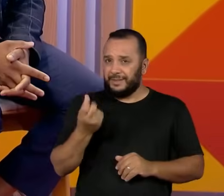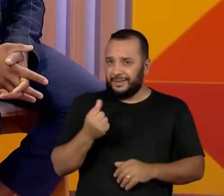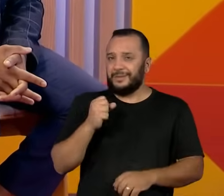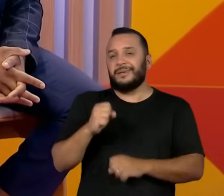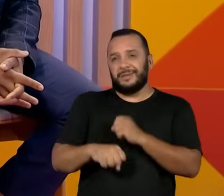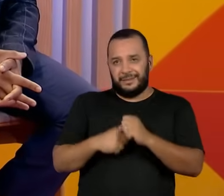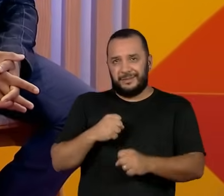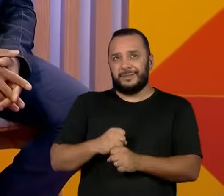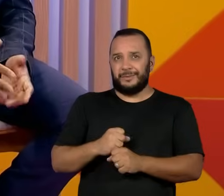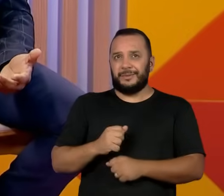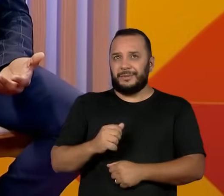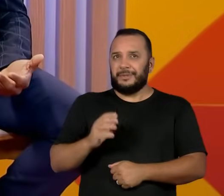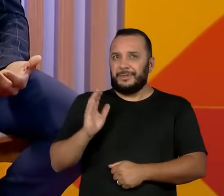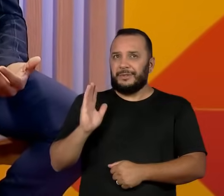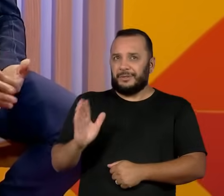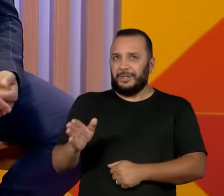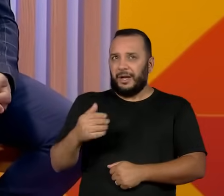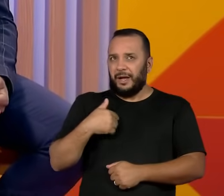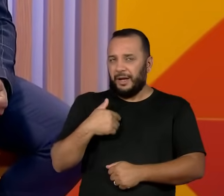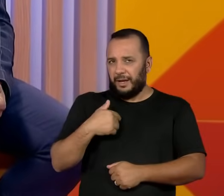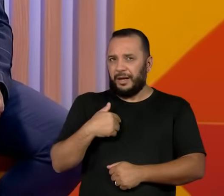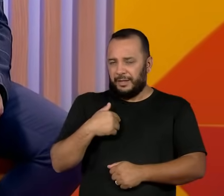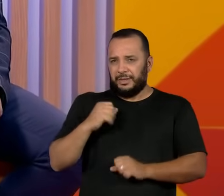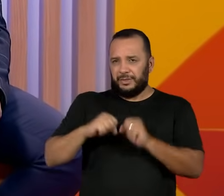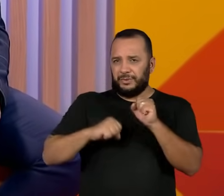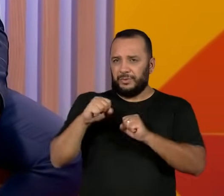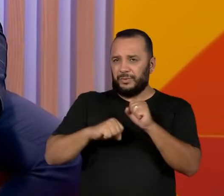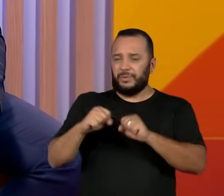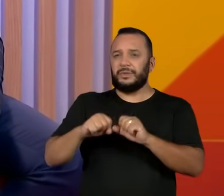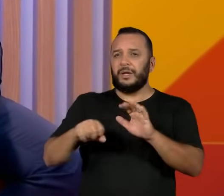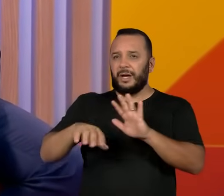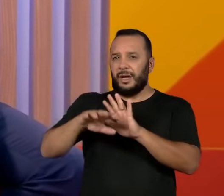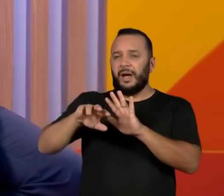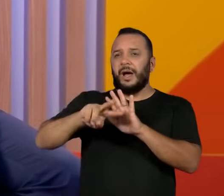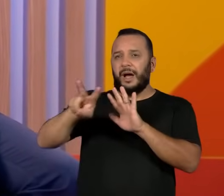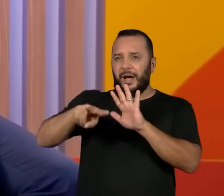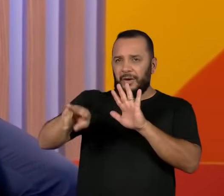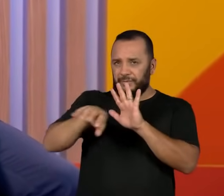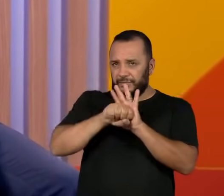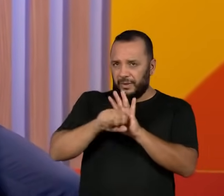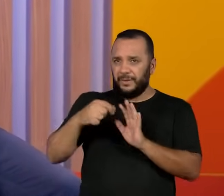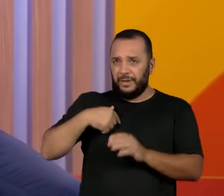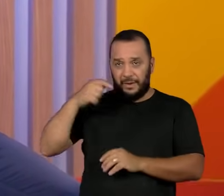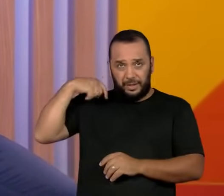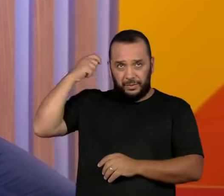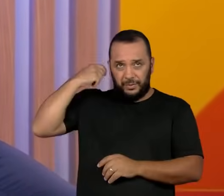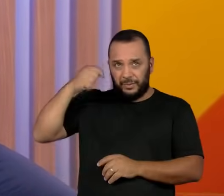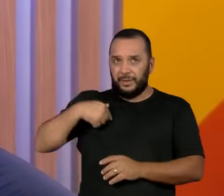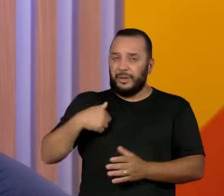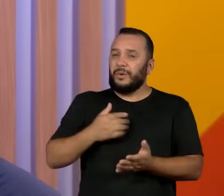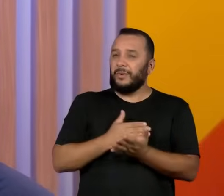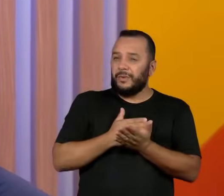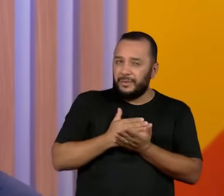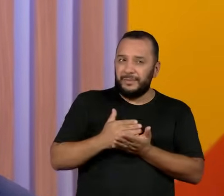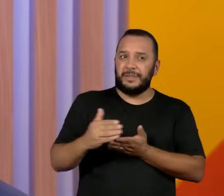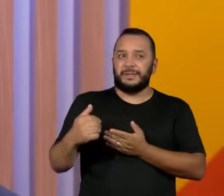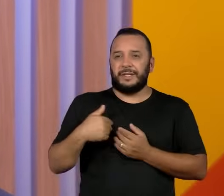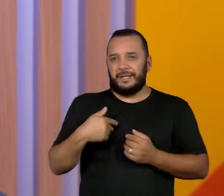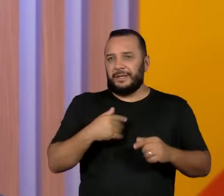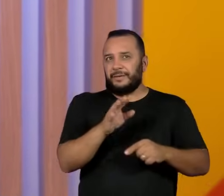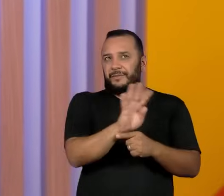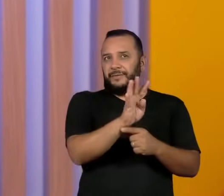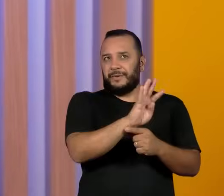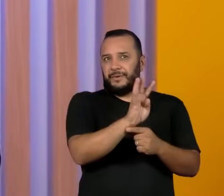conhecem por essa atuação. E quando eu iniciei, o horizonte, esses filmes não